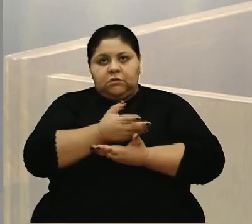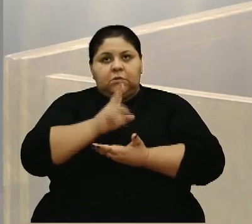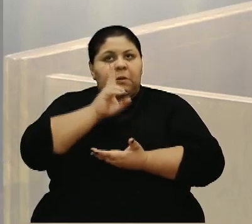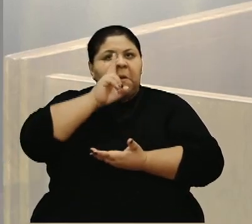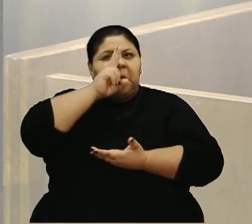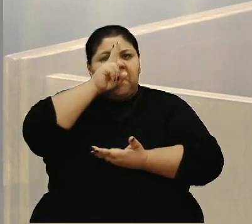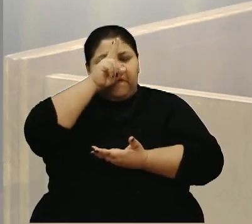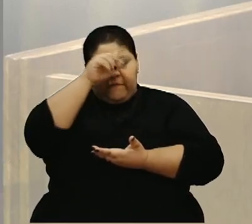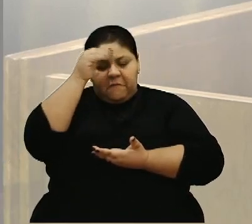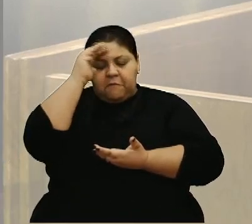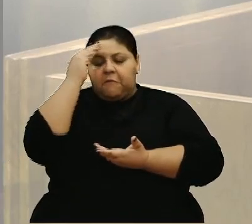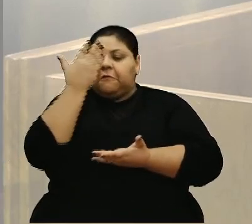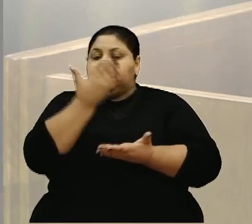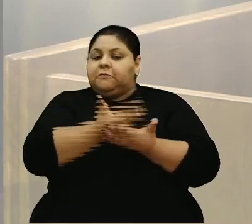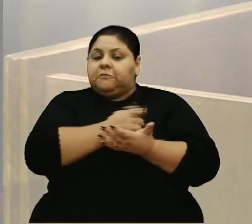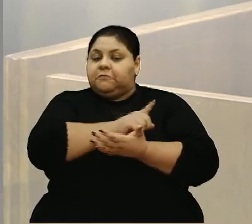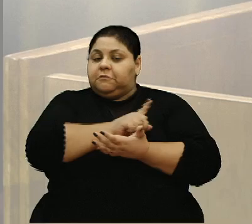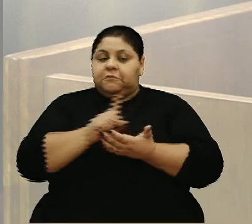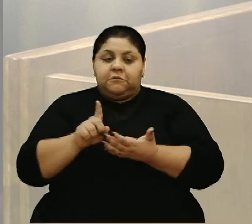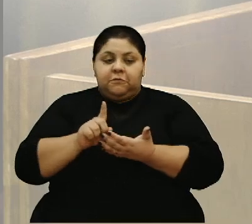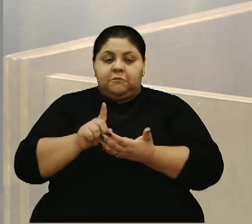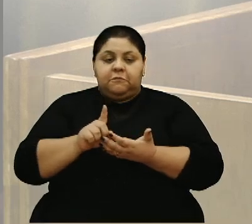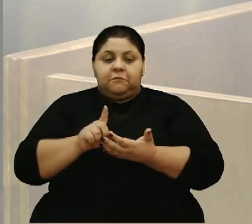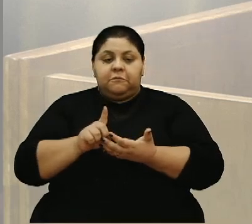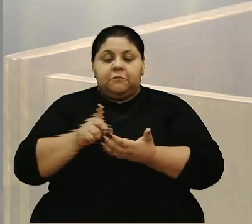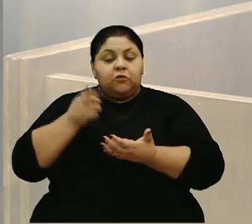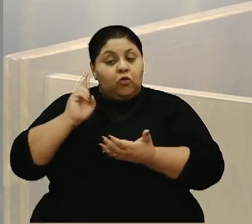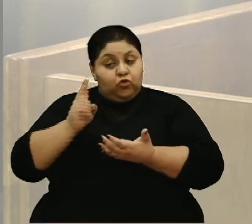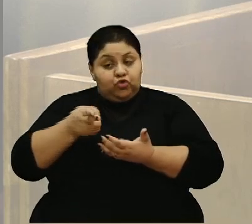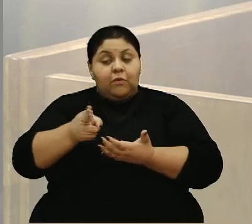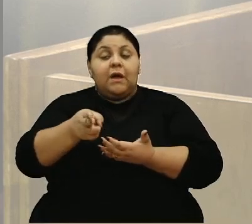certeza absoluta que não vão desistir. É um